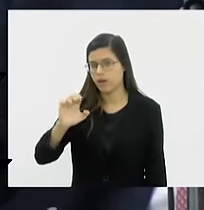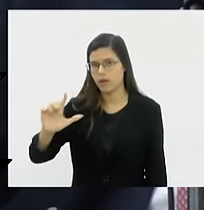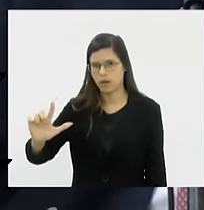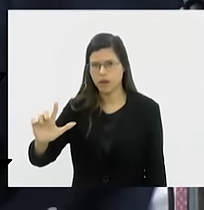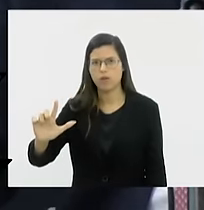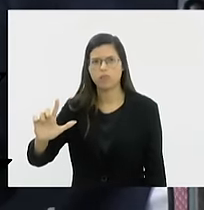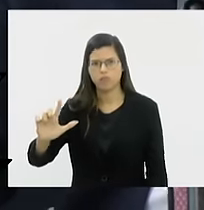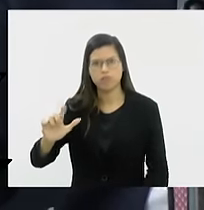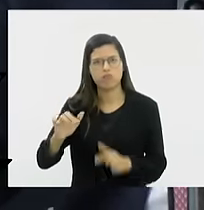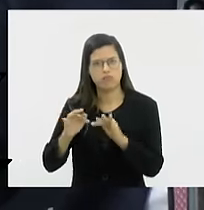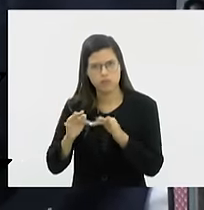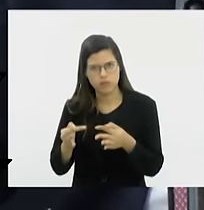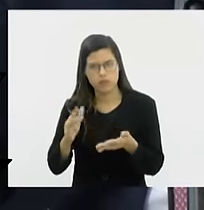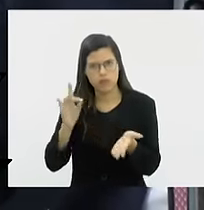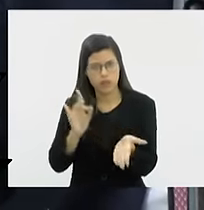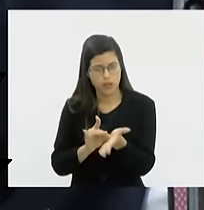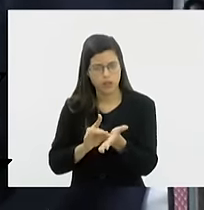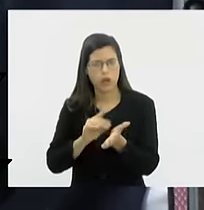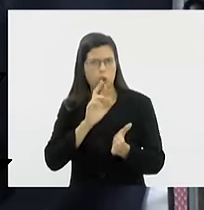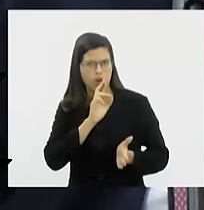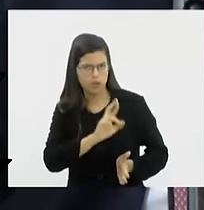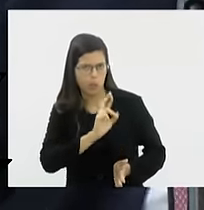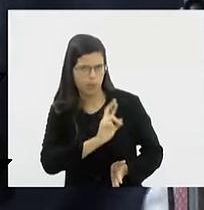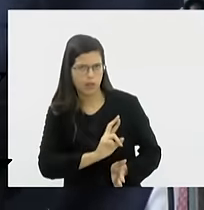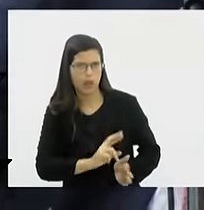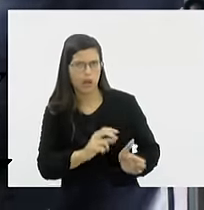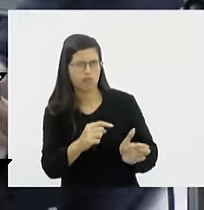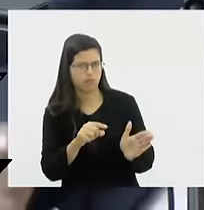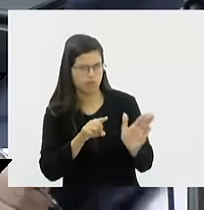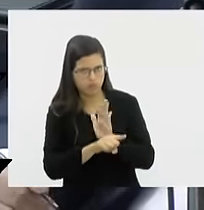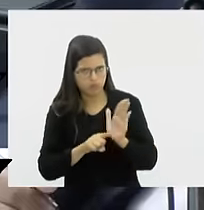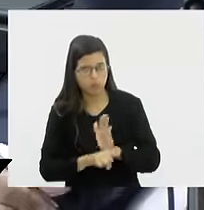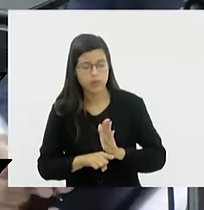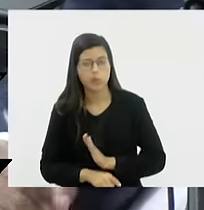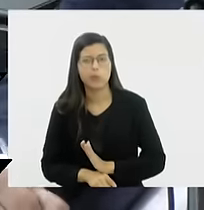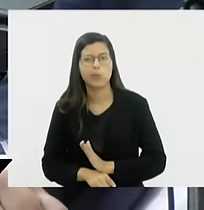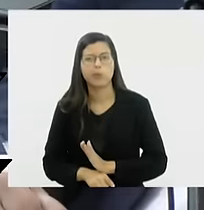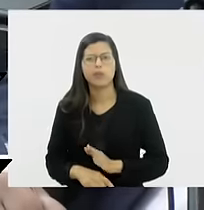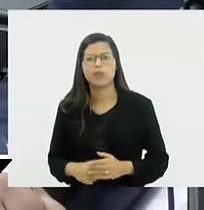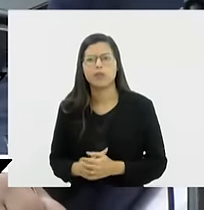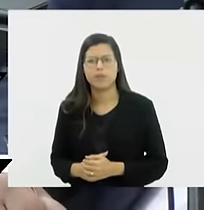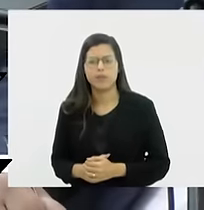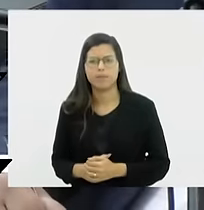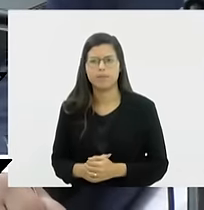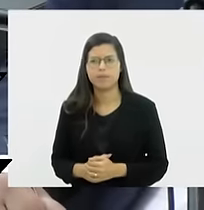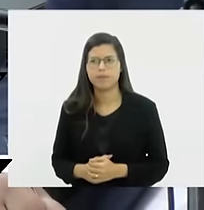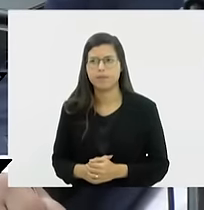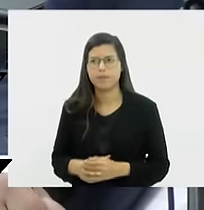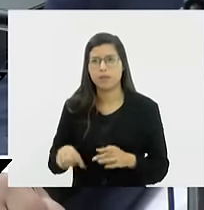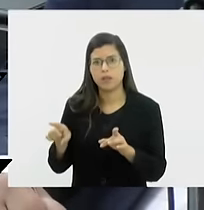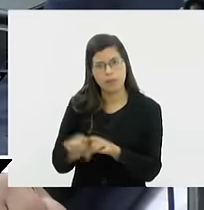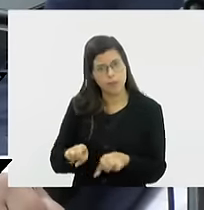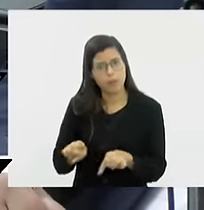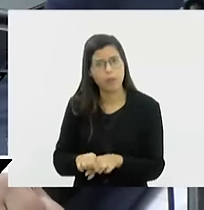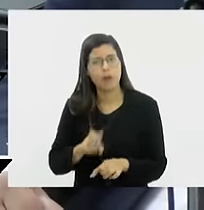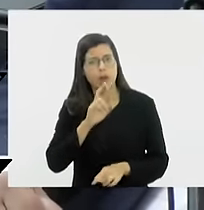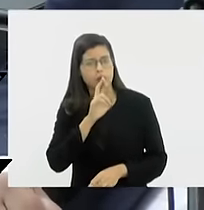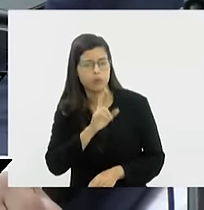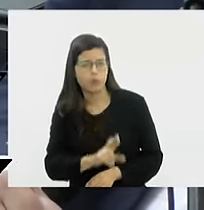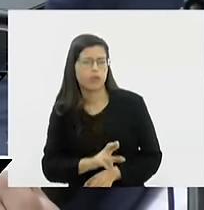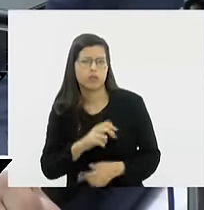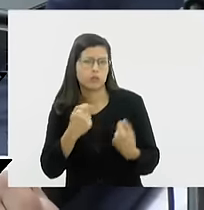muito honestos em responder todas as perguntas, e mesmo aquelas que precisava colocar o dedo na ferida da própria